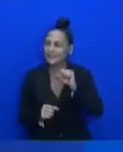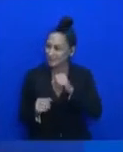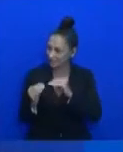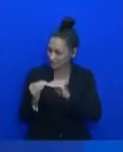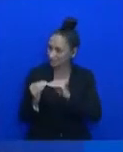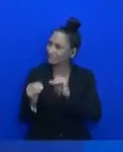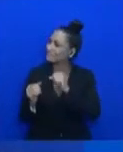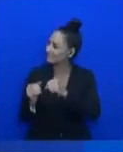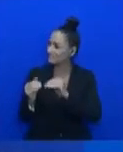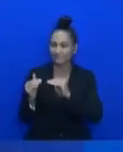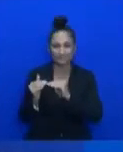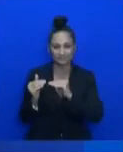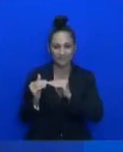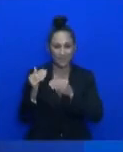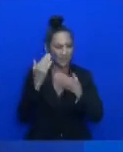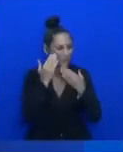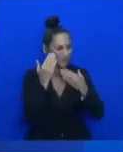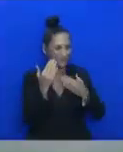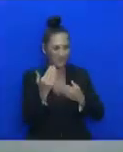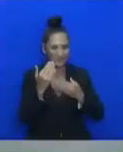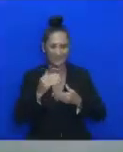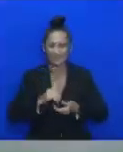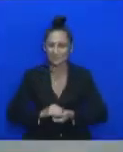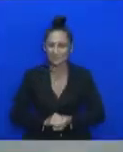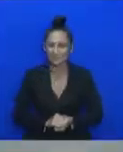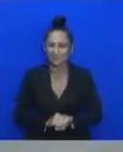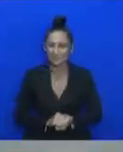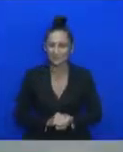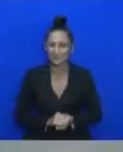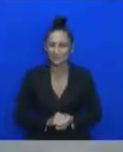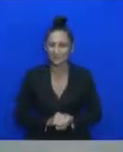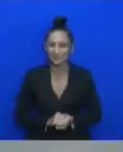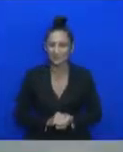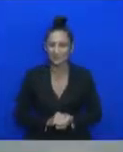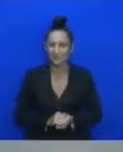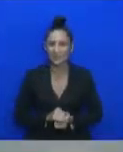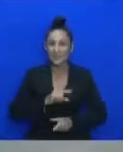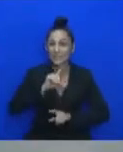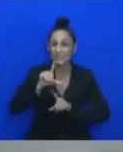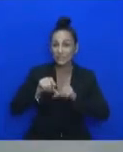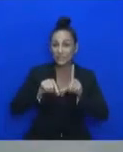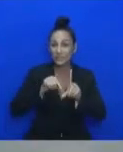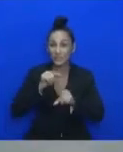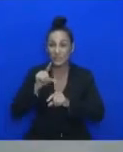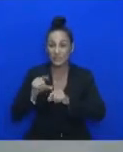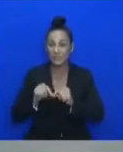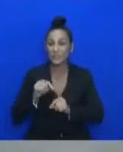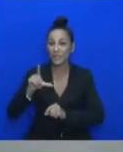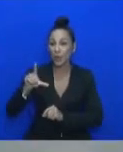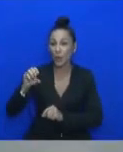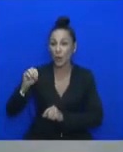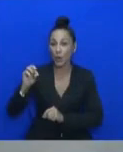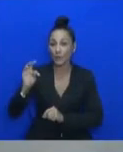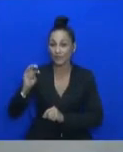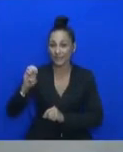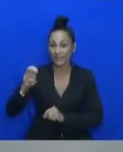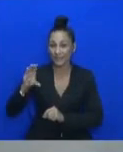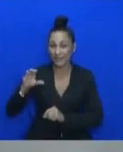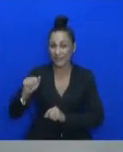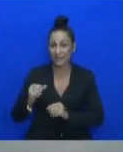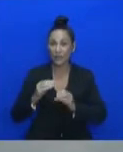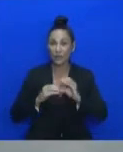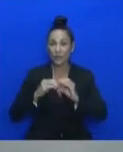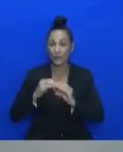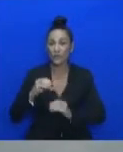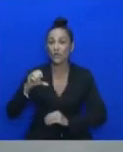confirmam. Sim, confirmo. Obrigado. Muito bem, este foi o sorteio da Loteca, referente ao